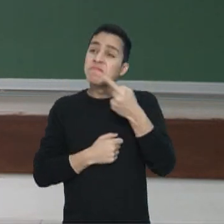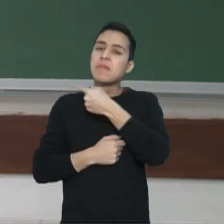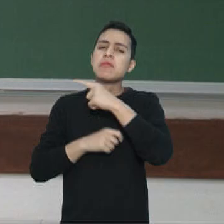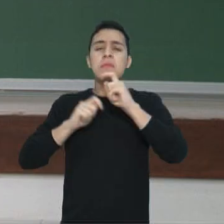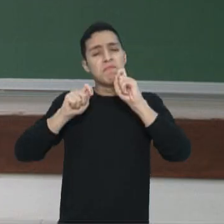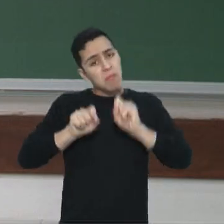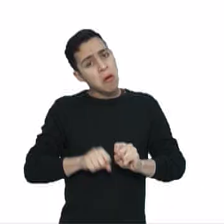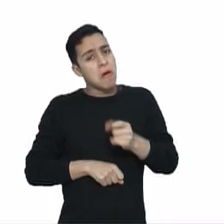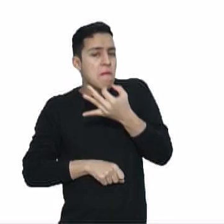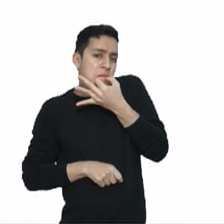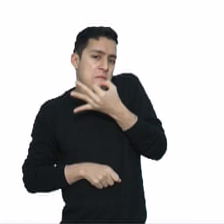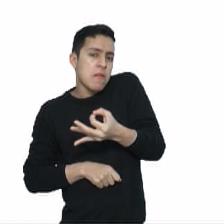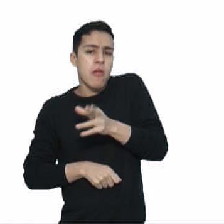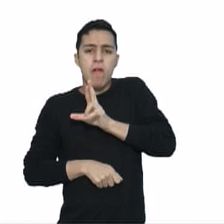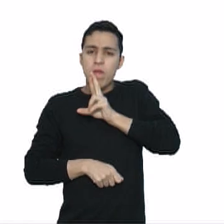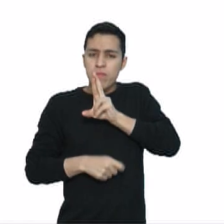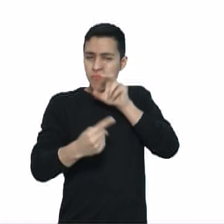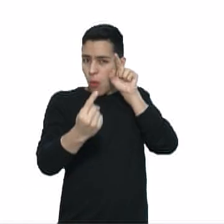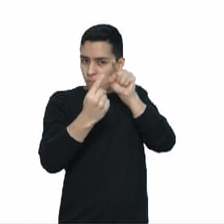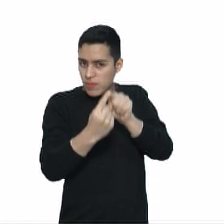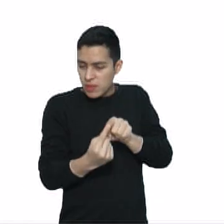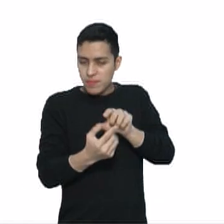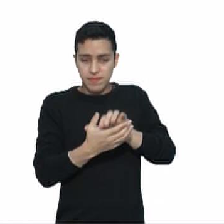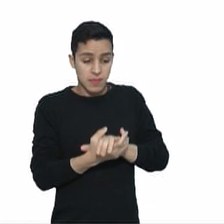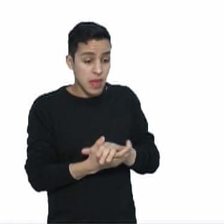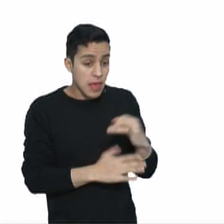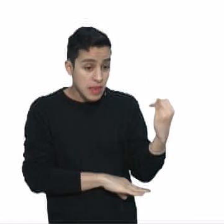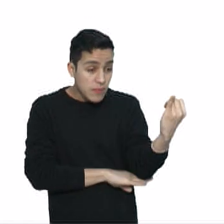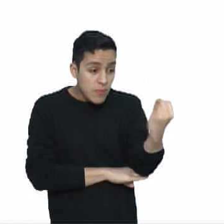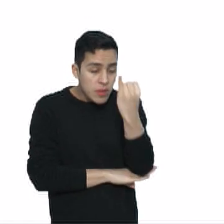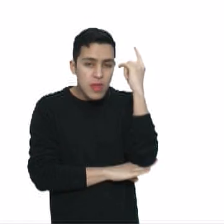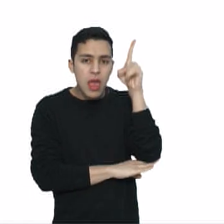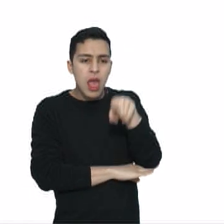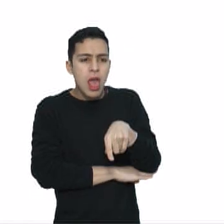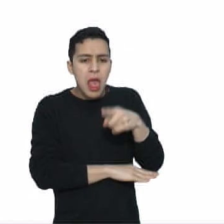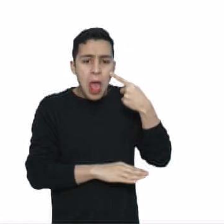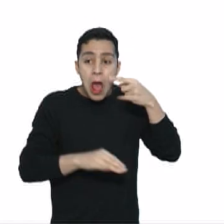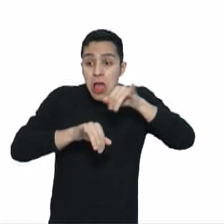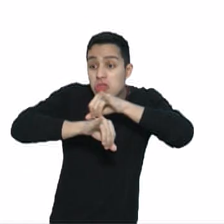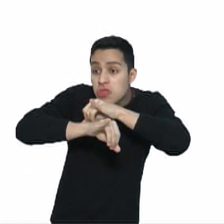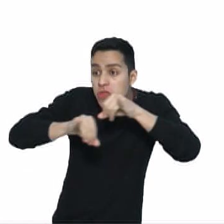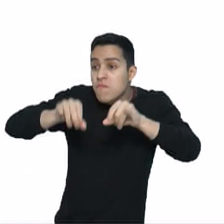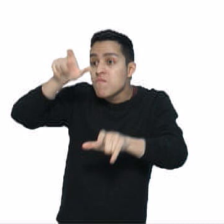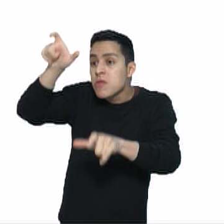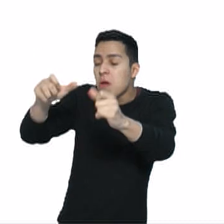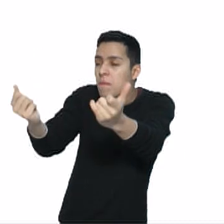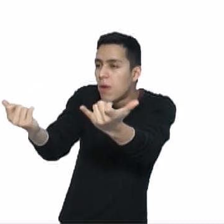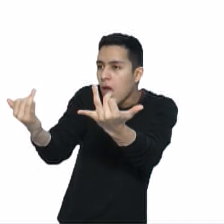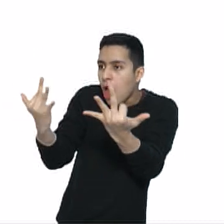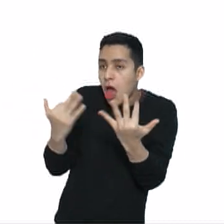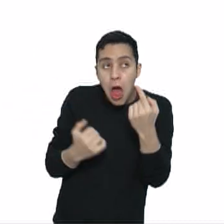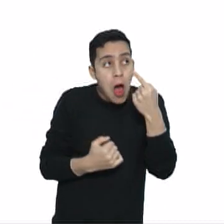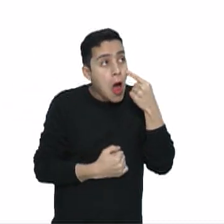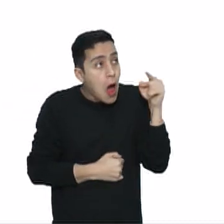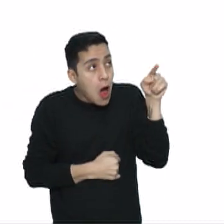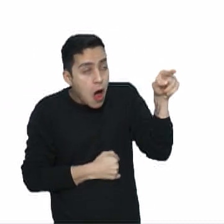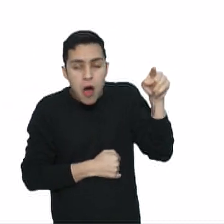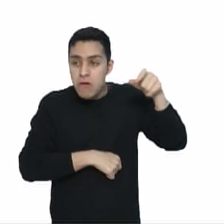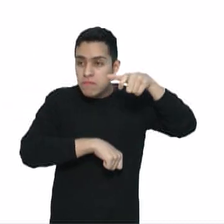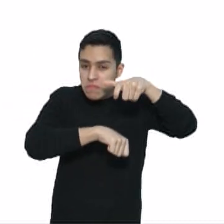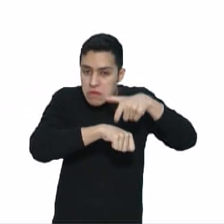resposta. A importância é a divulgação aos usuários, evidenciando que os